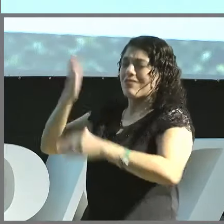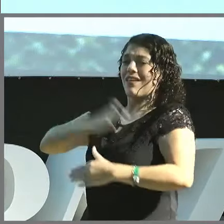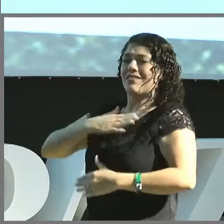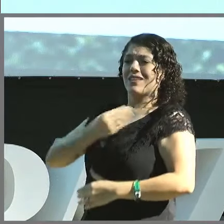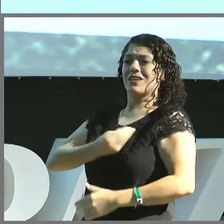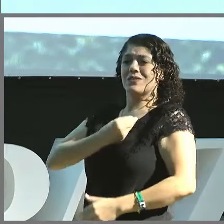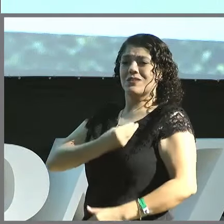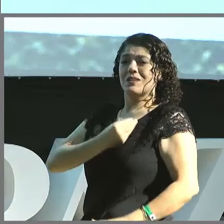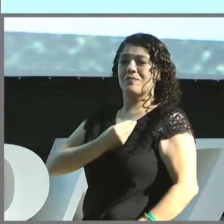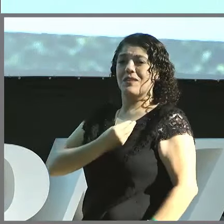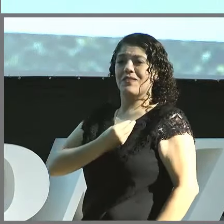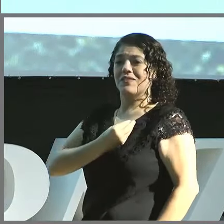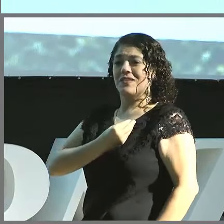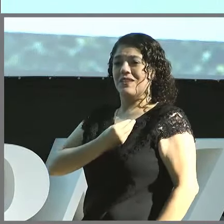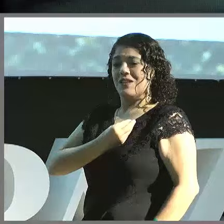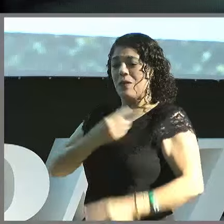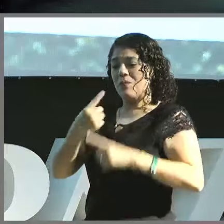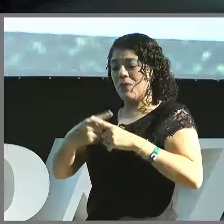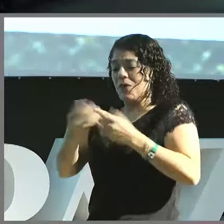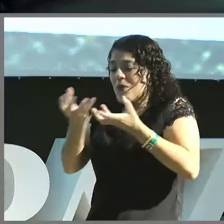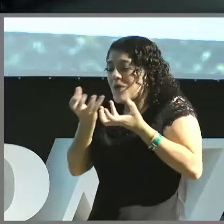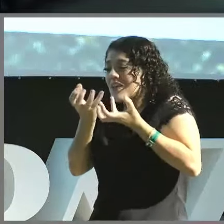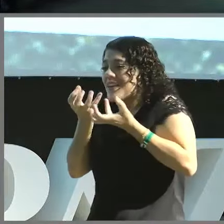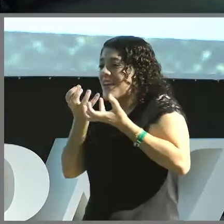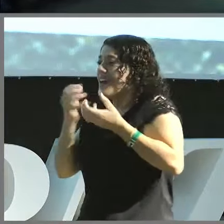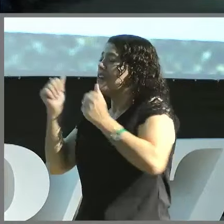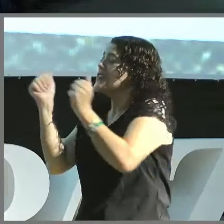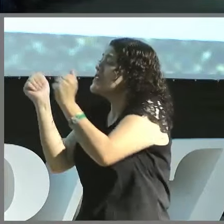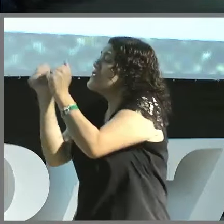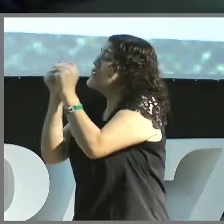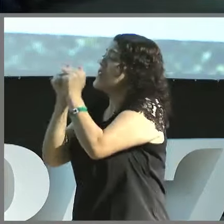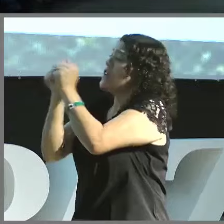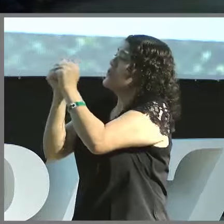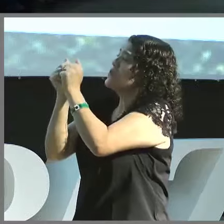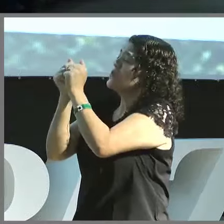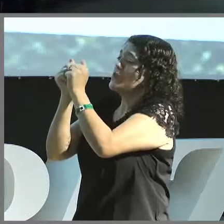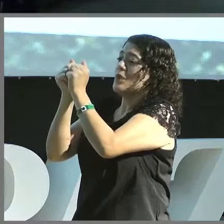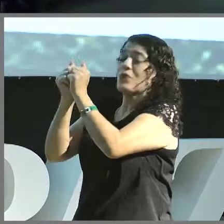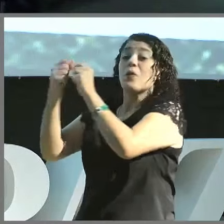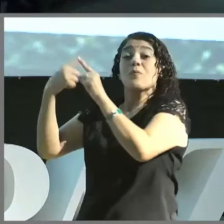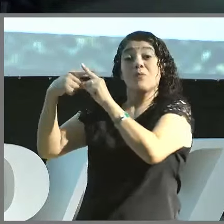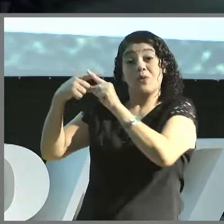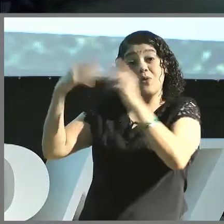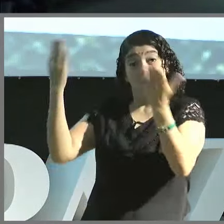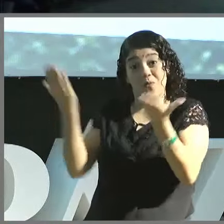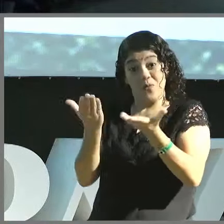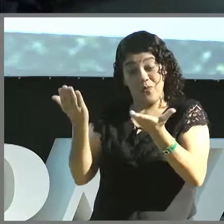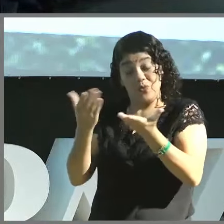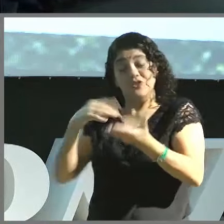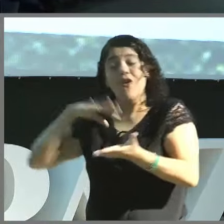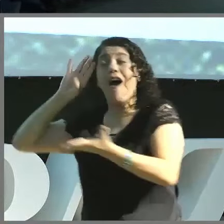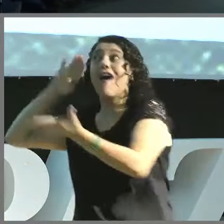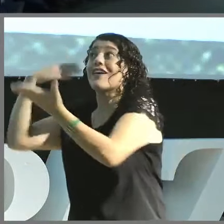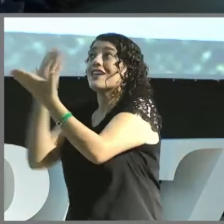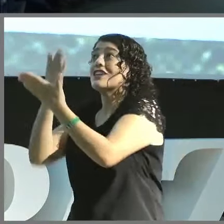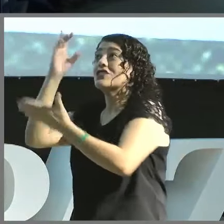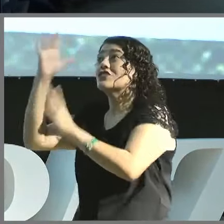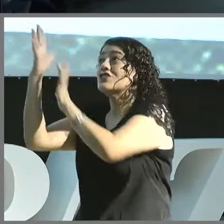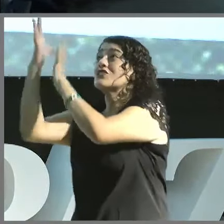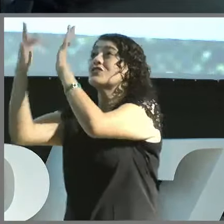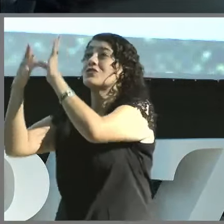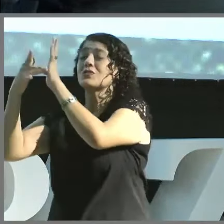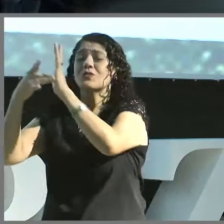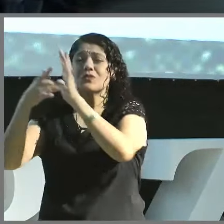meus pés, para bailar em tua homenagem. Plangi as cordas finas do bambu em tua